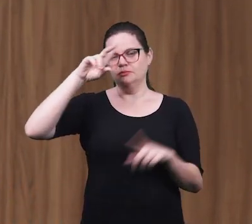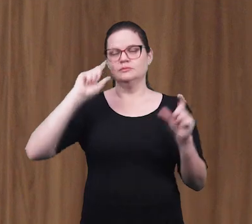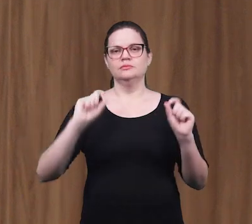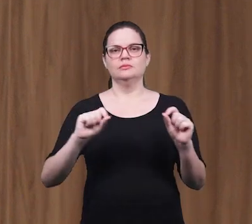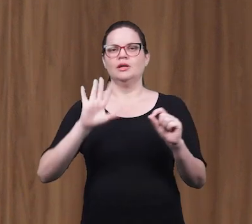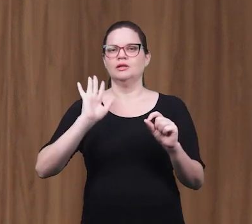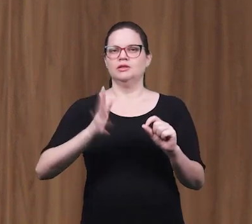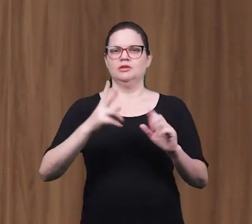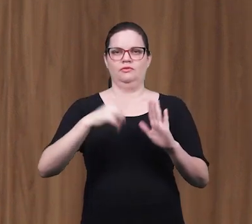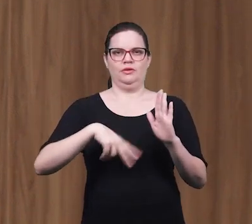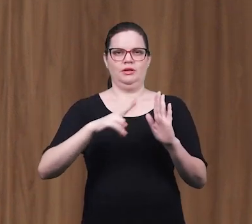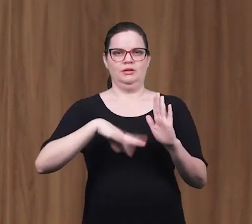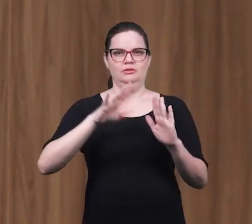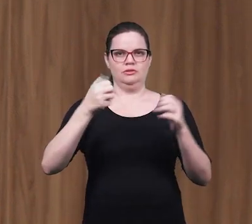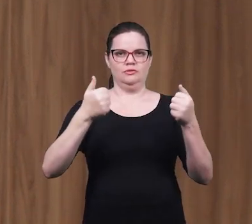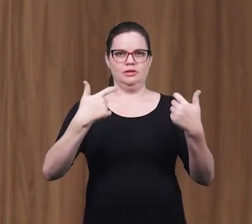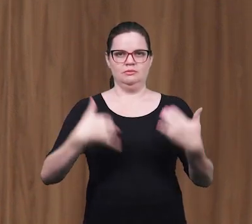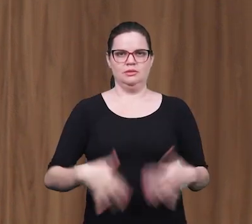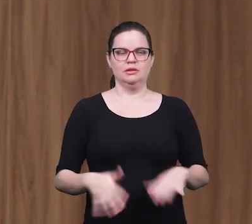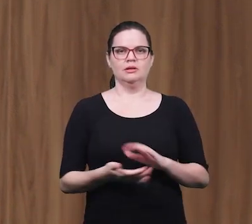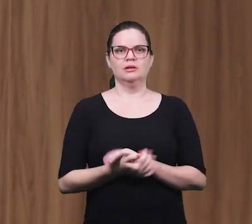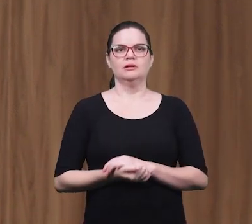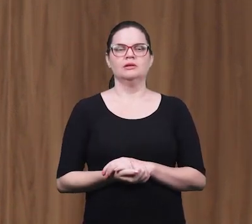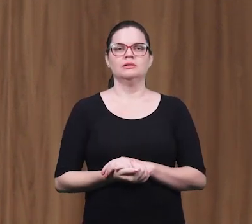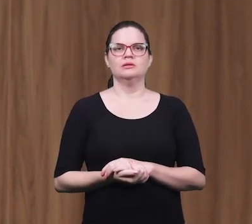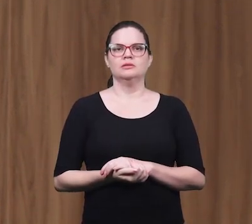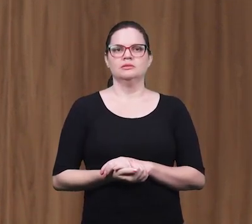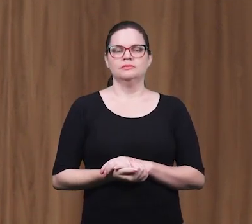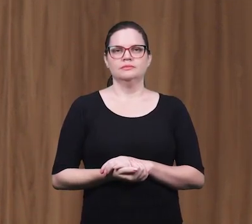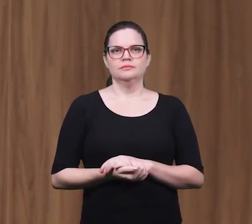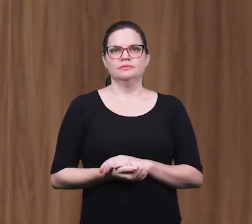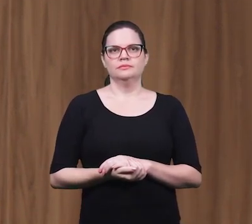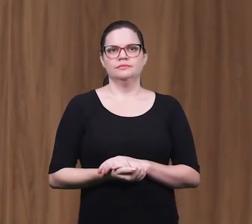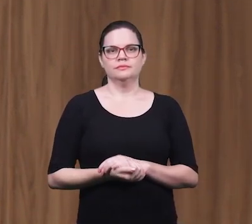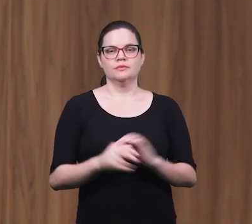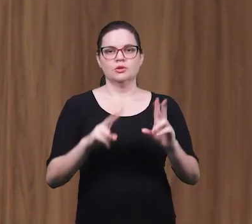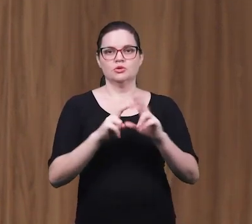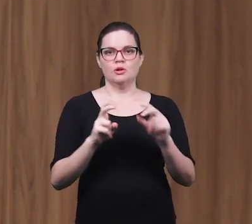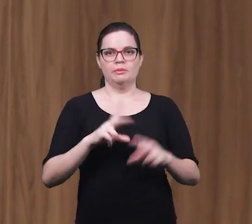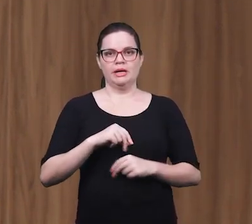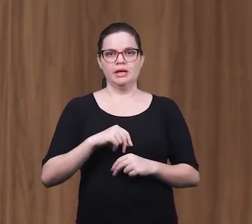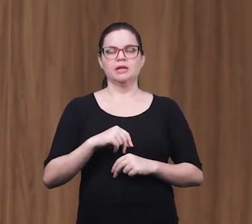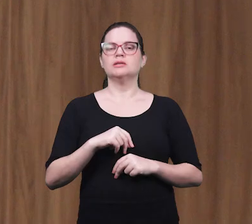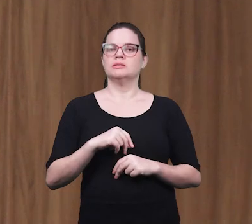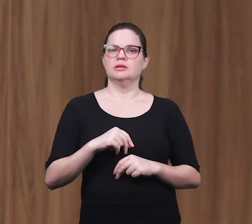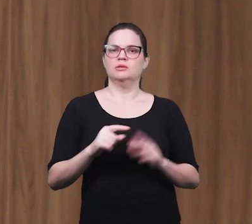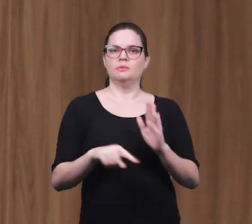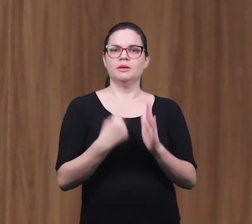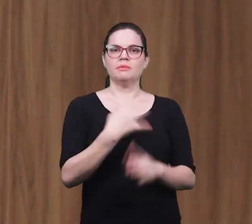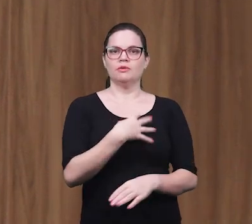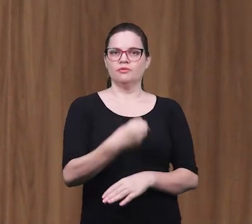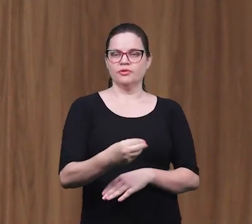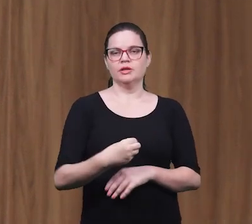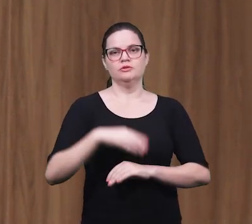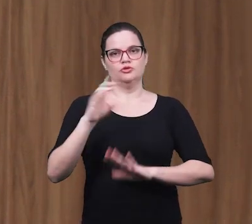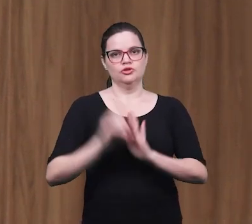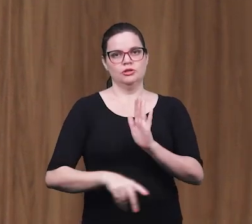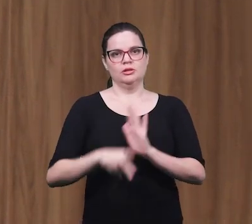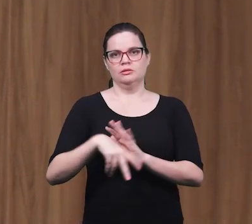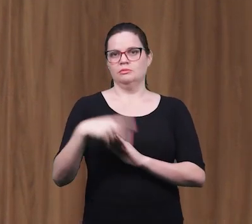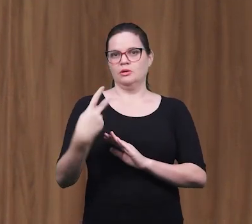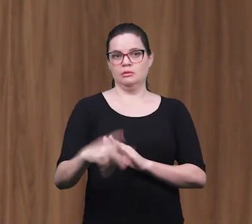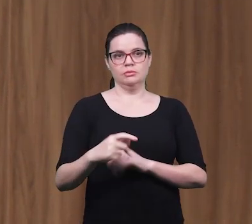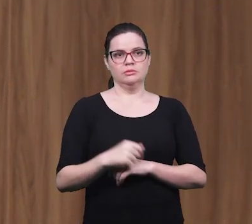daquilo que já foi lido, né? Para trás, né? A herança, a primogenitura, o direito,